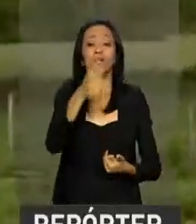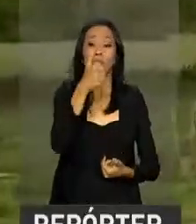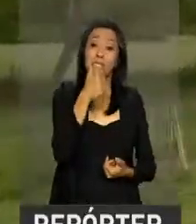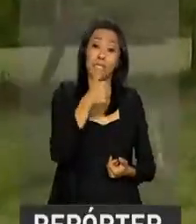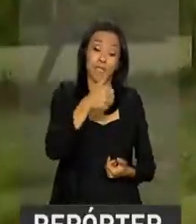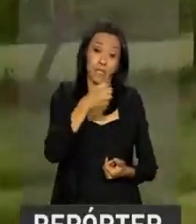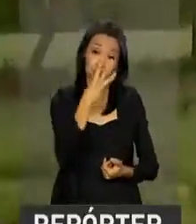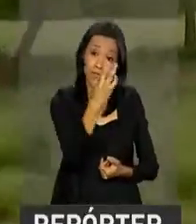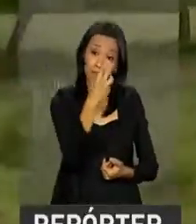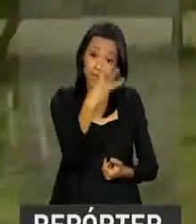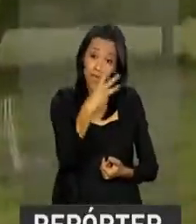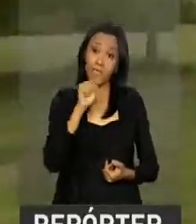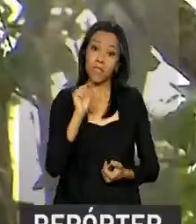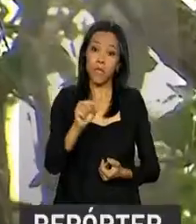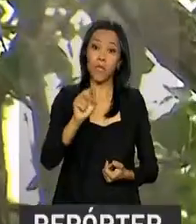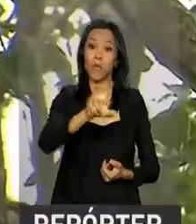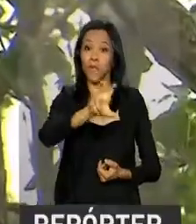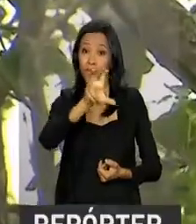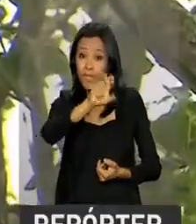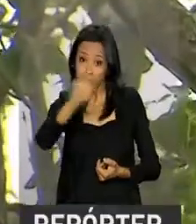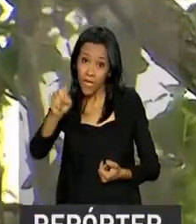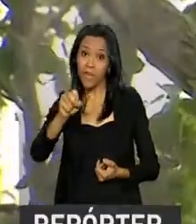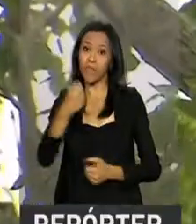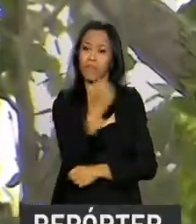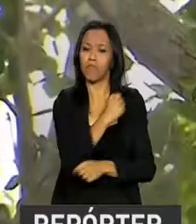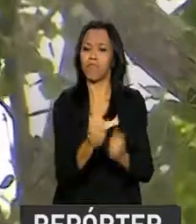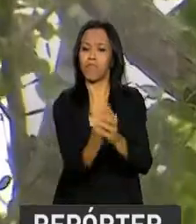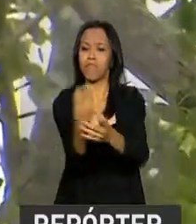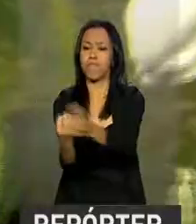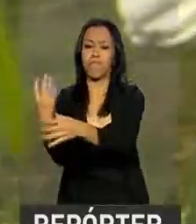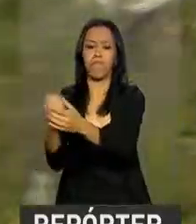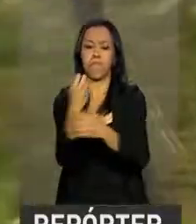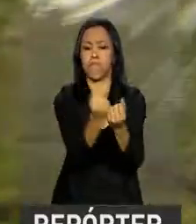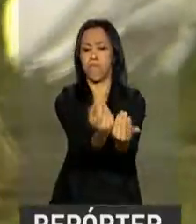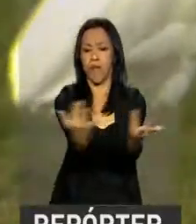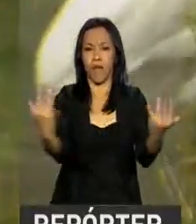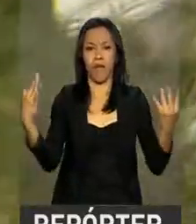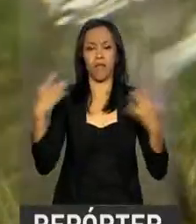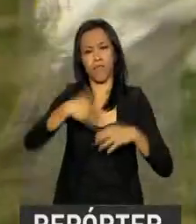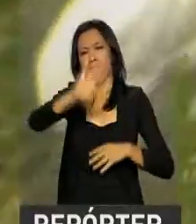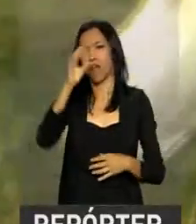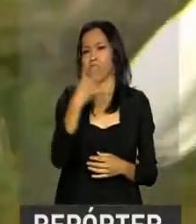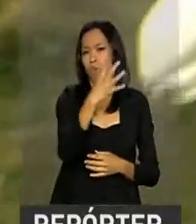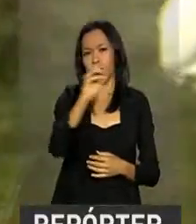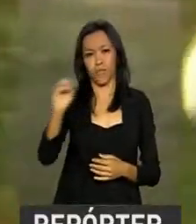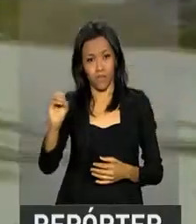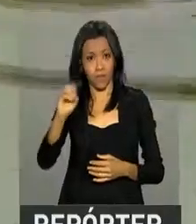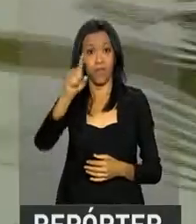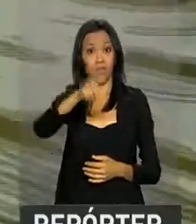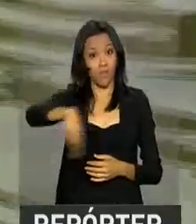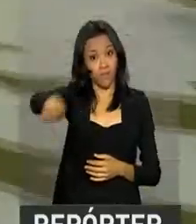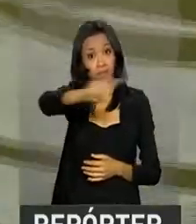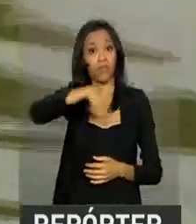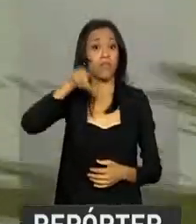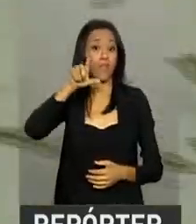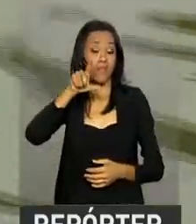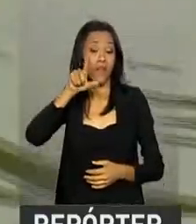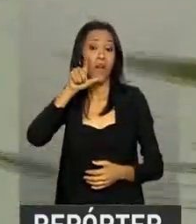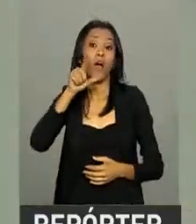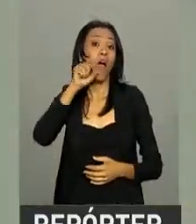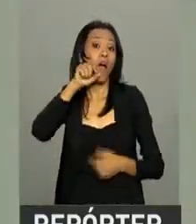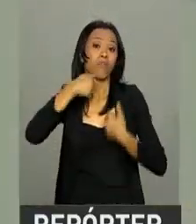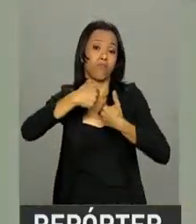espécies de plantas mais de 400 aves como o tuiuiú um símbolo da região além de cerca de uma